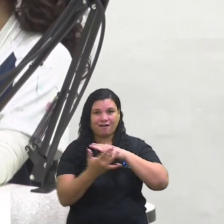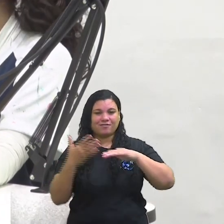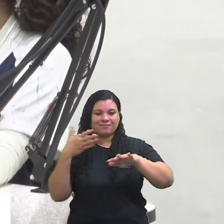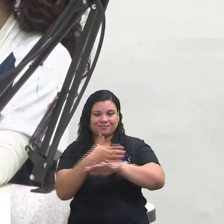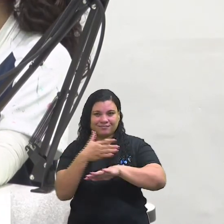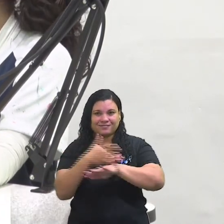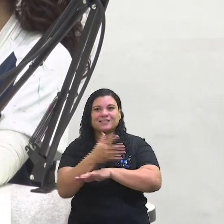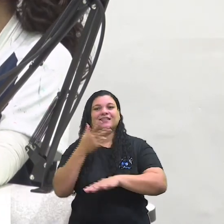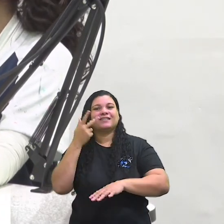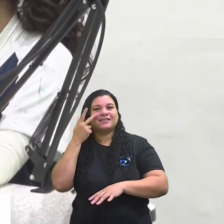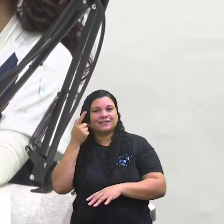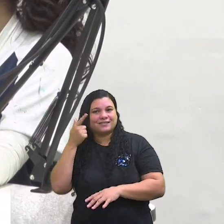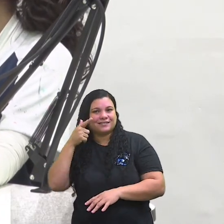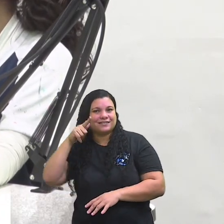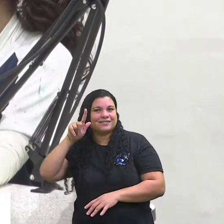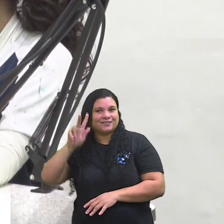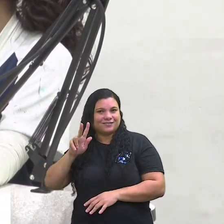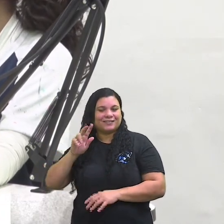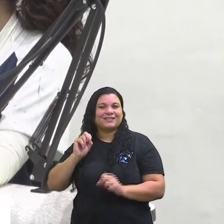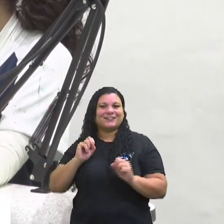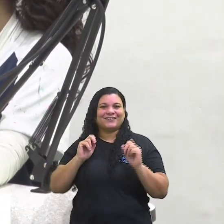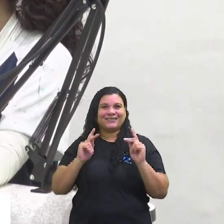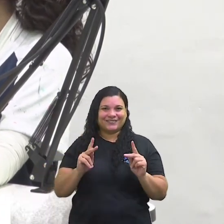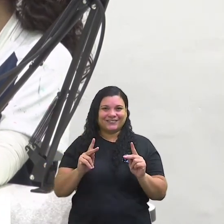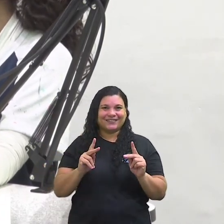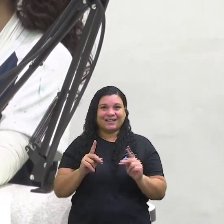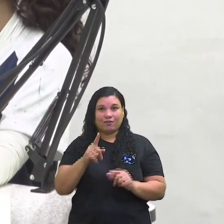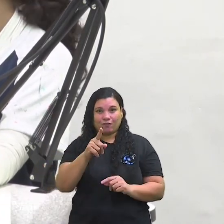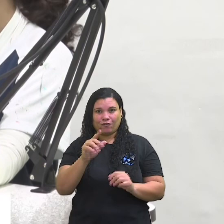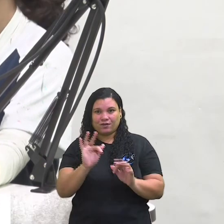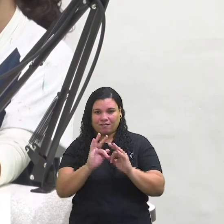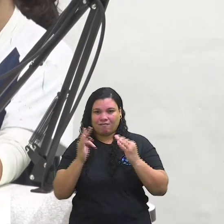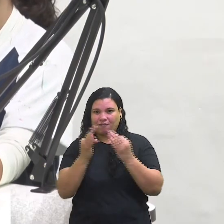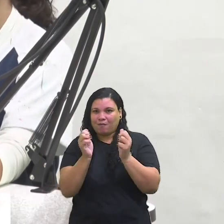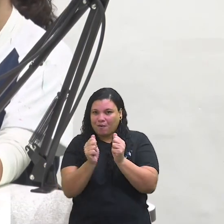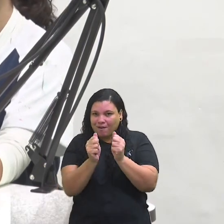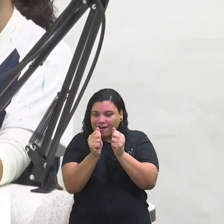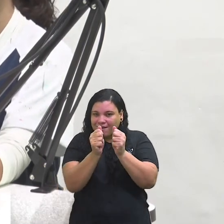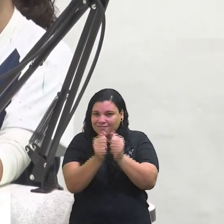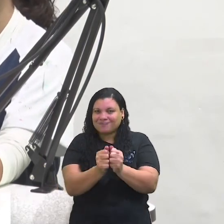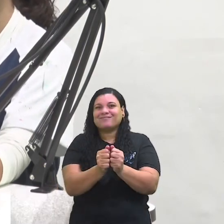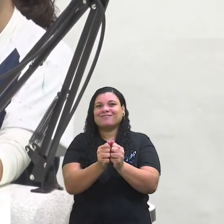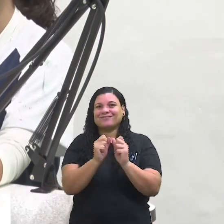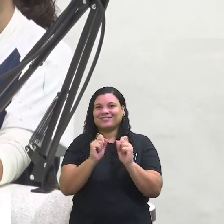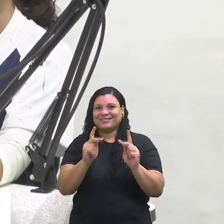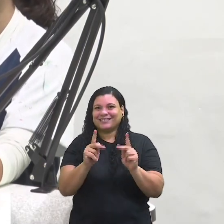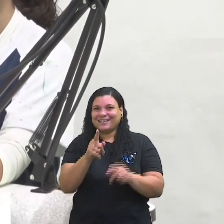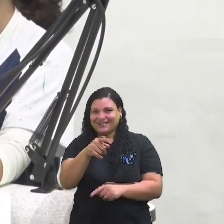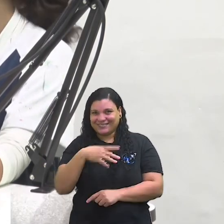acontece na educação. Você fica aí com a sua família. A gente espera que você realmente